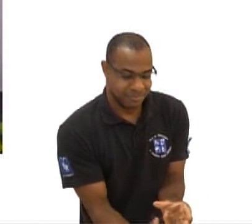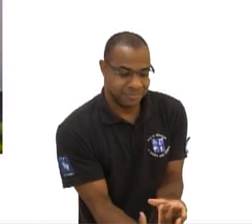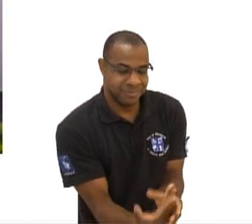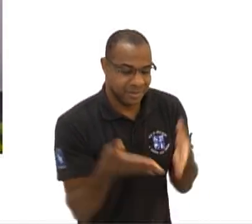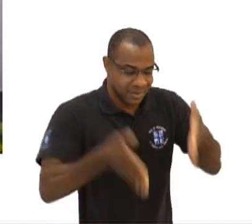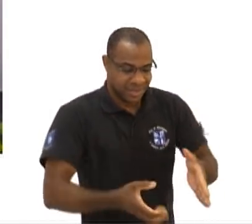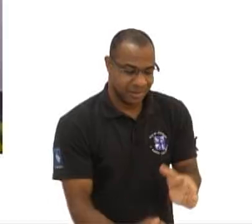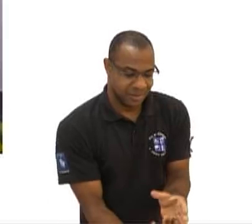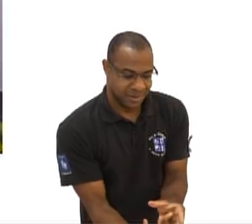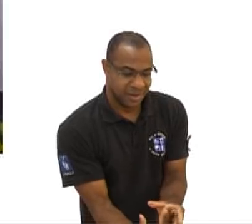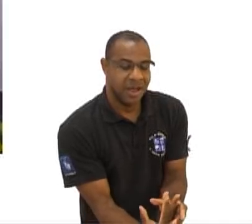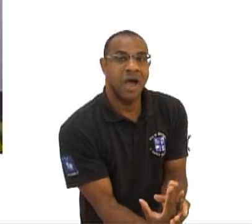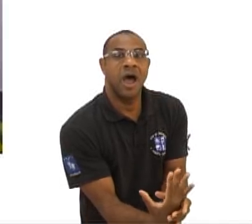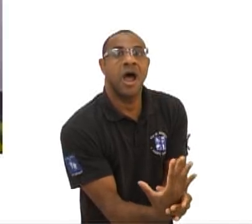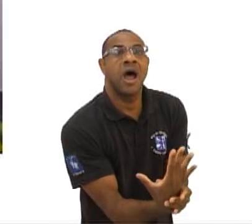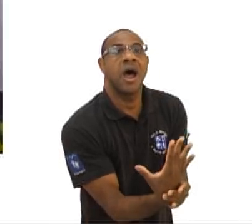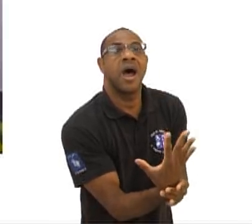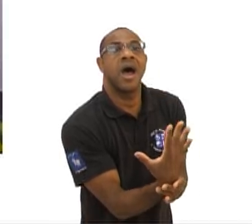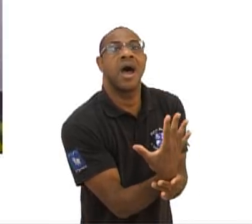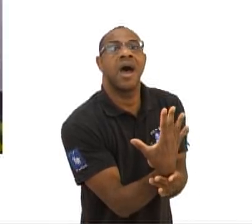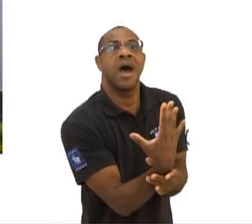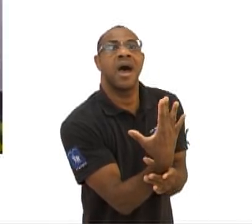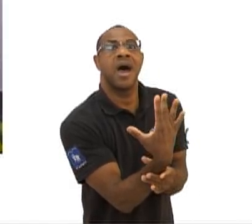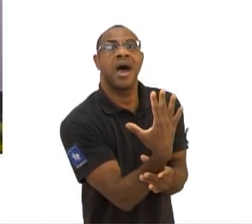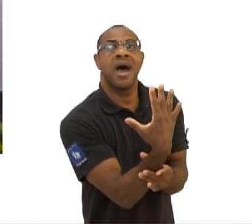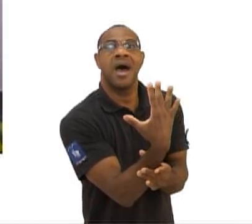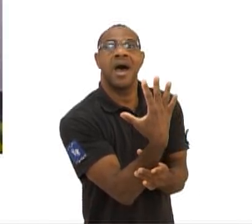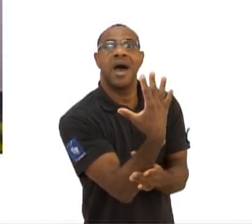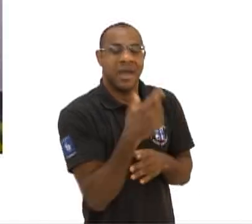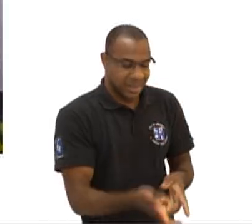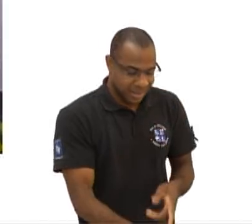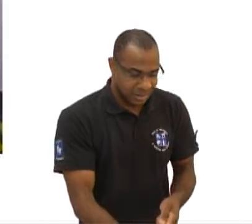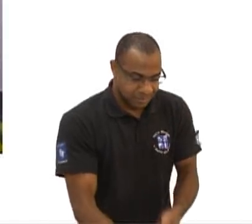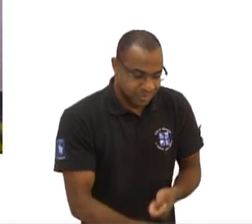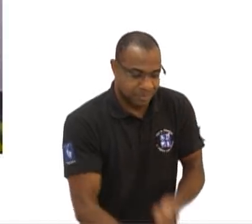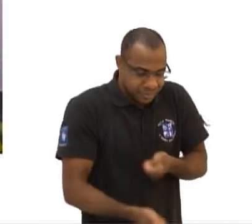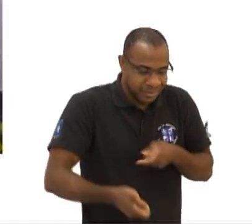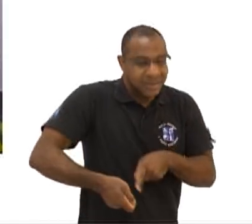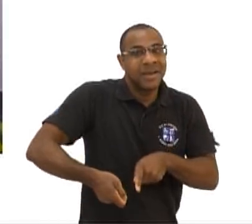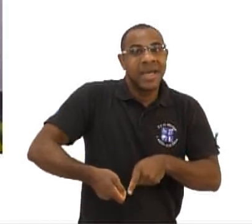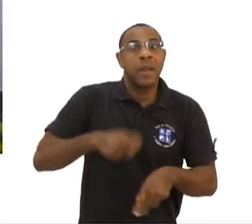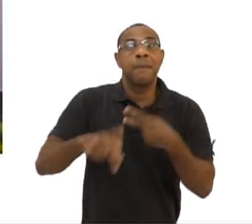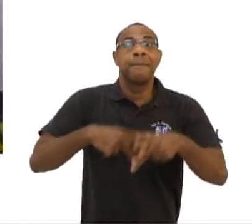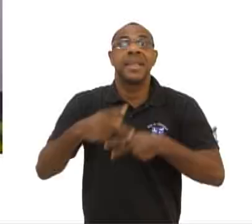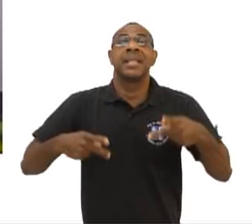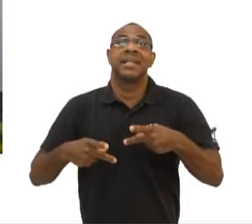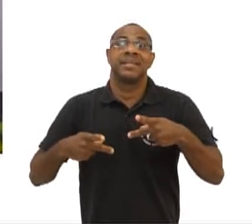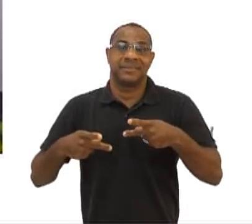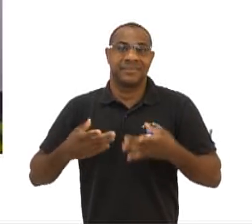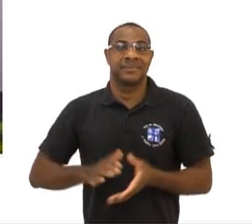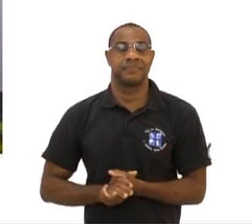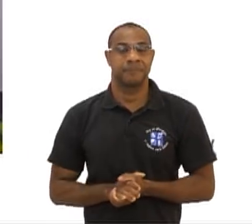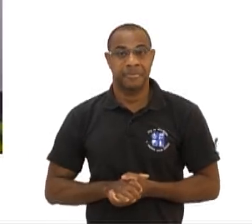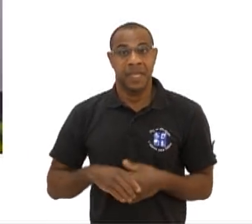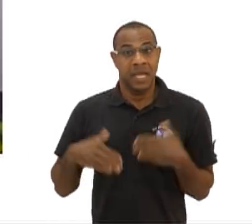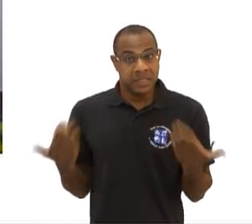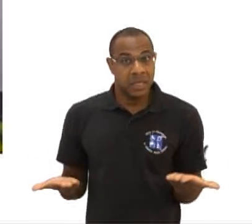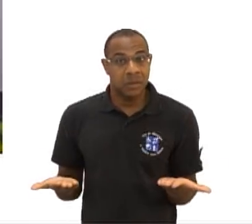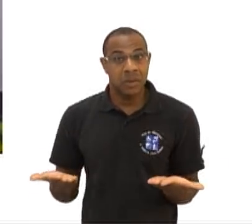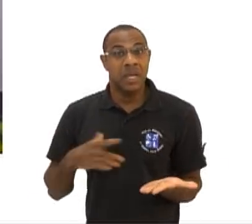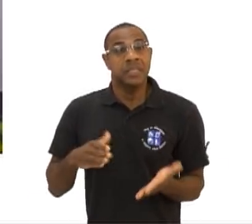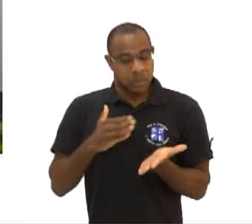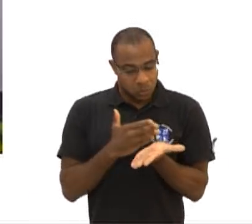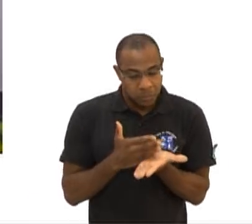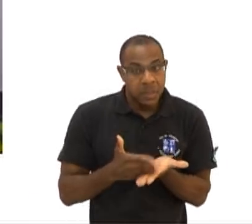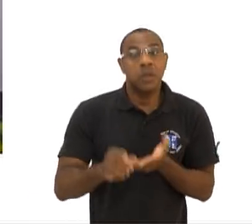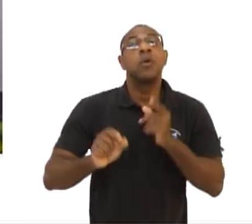eles colheram, era então a mandioca, um presente dos deuses para aquele povo indígena. Então, a